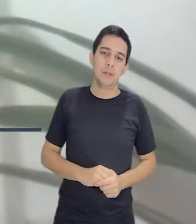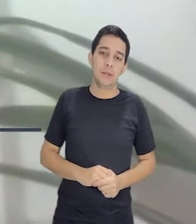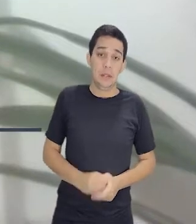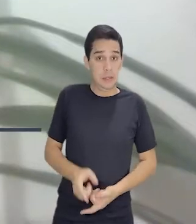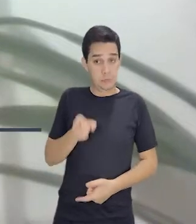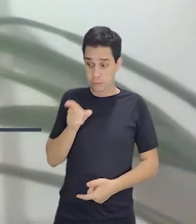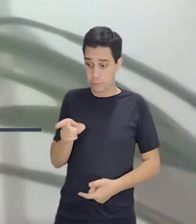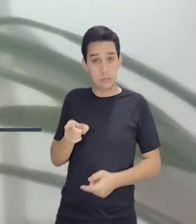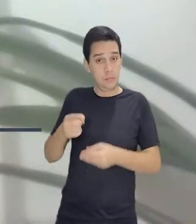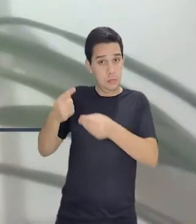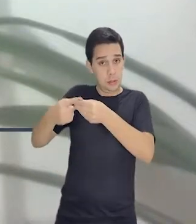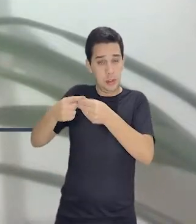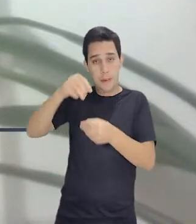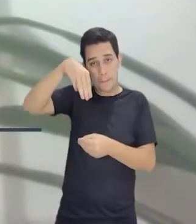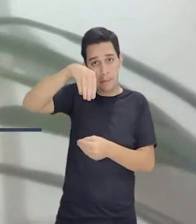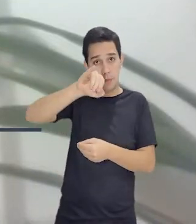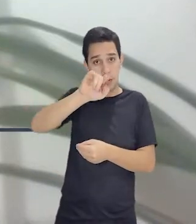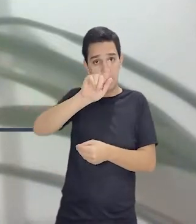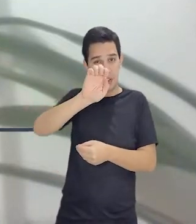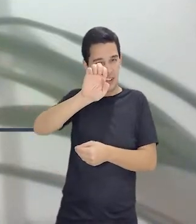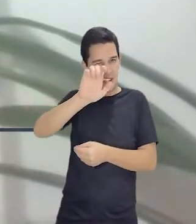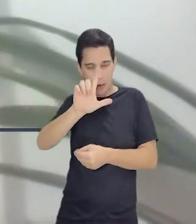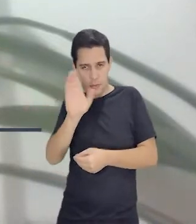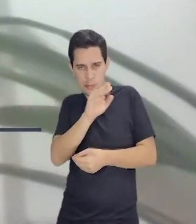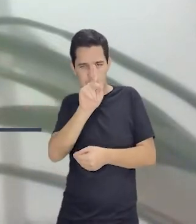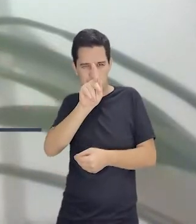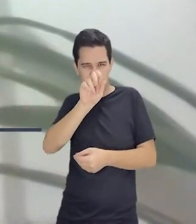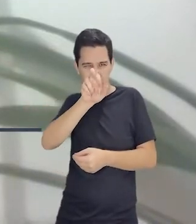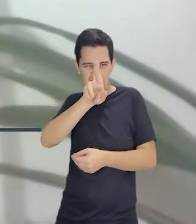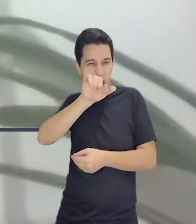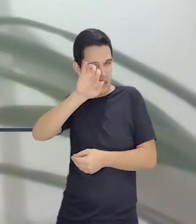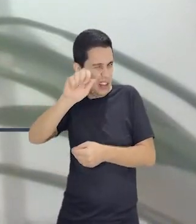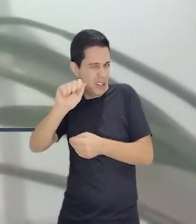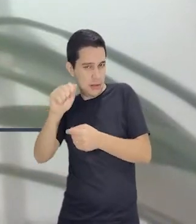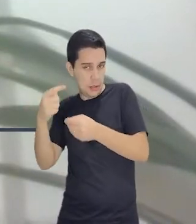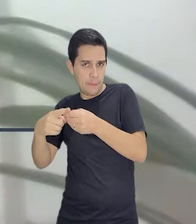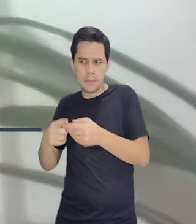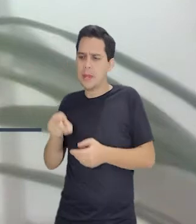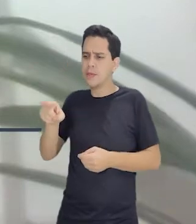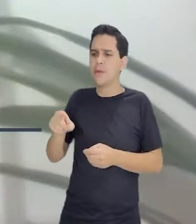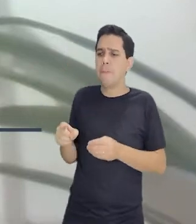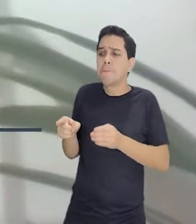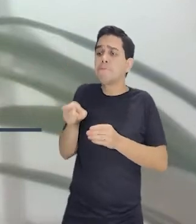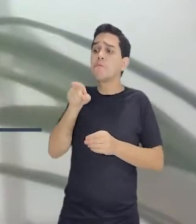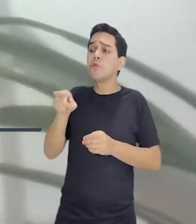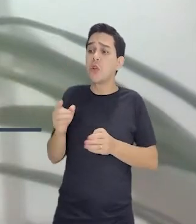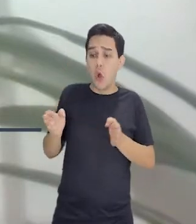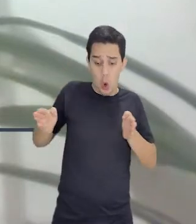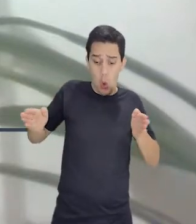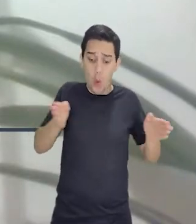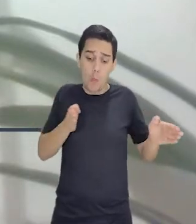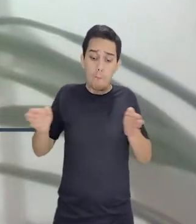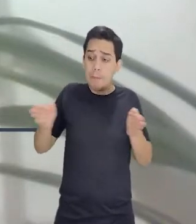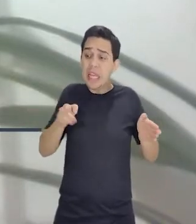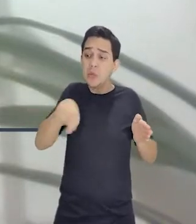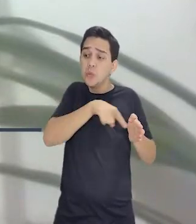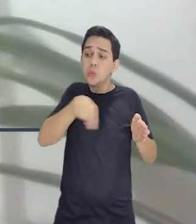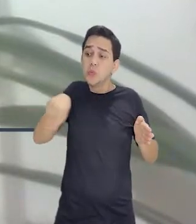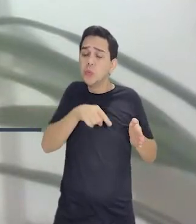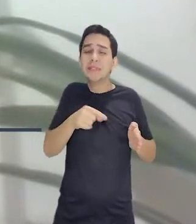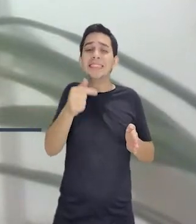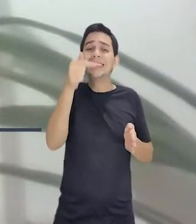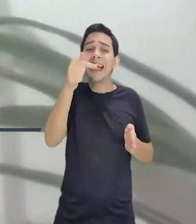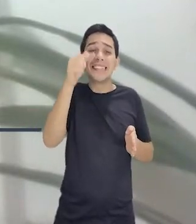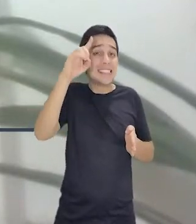Vara Única da Comarca de Miguel Pereira, concedendo prazo de 7 dias para que houvesse o retorno das aulas. Então, esses prazos contam sempre a